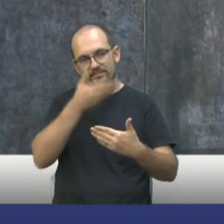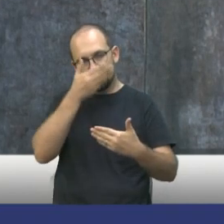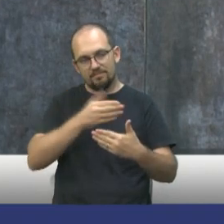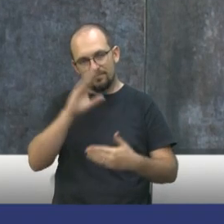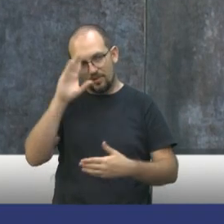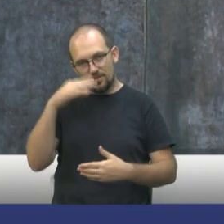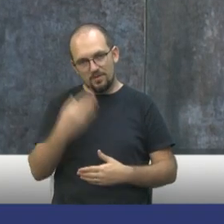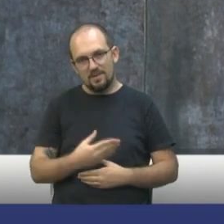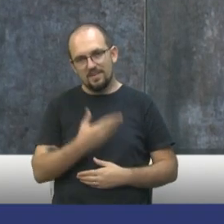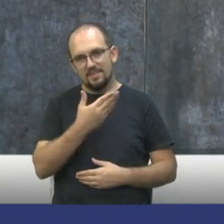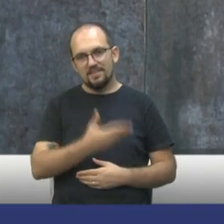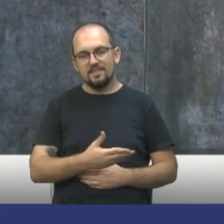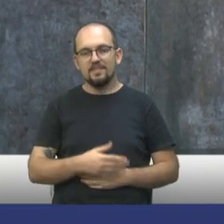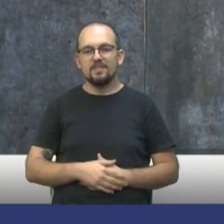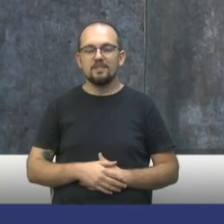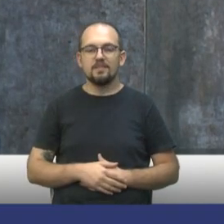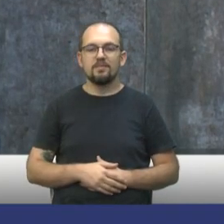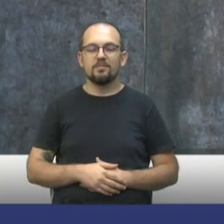da noite.